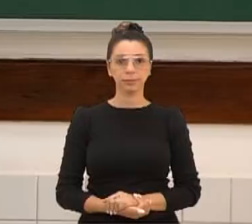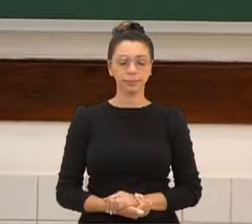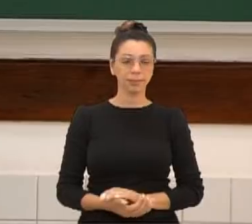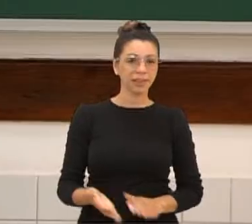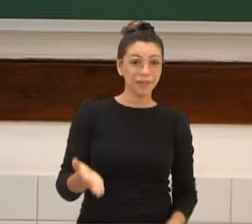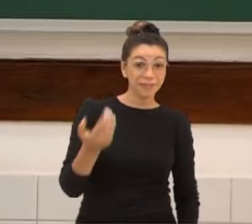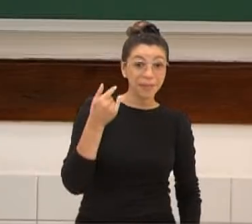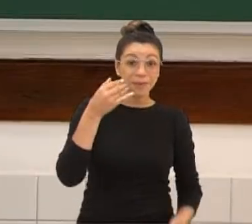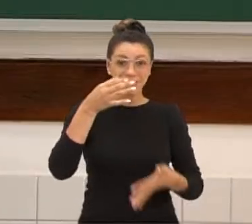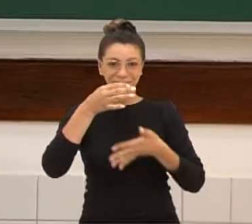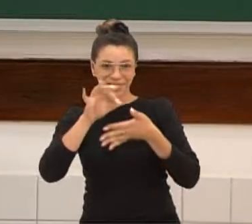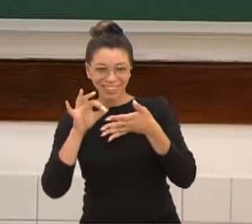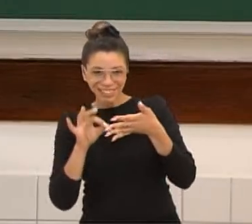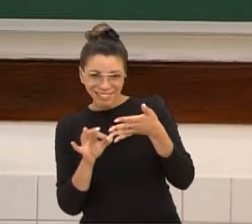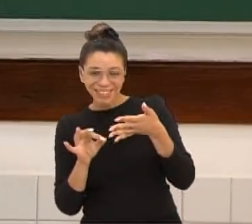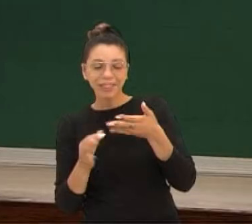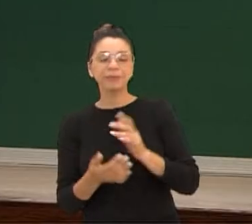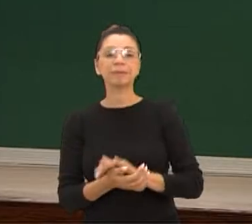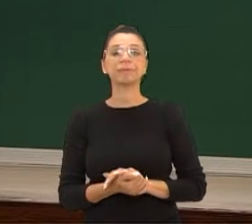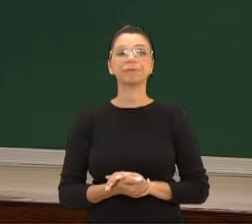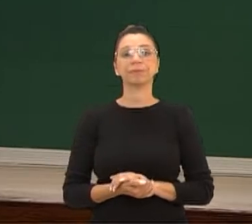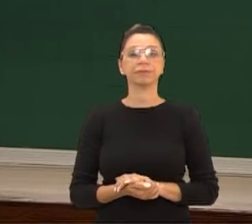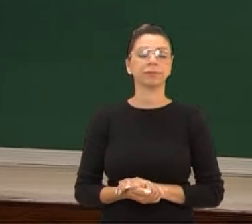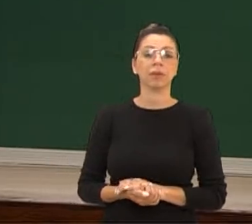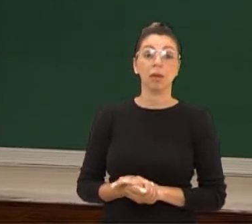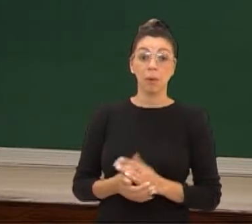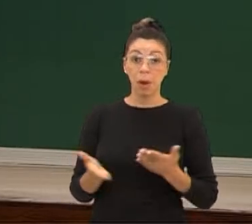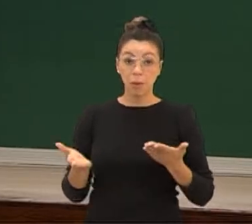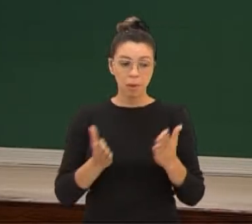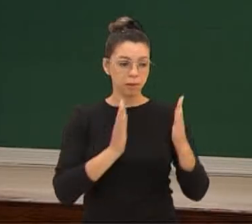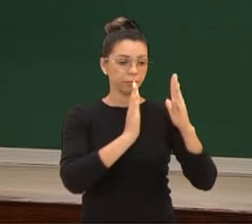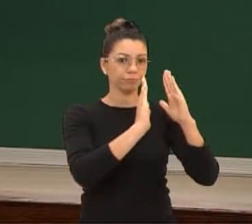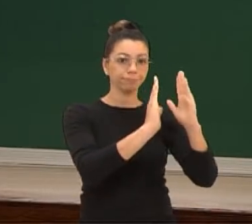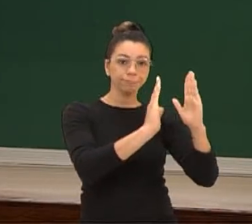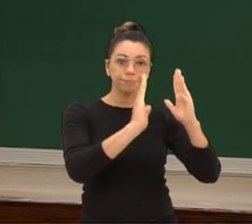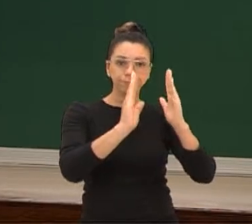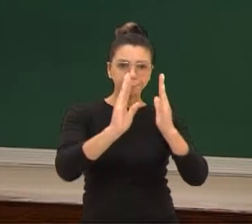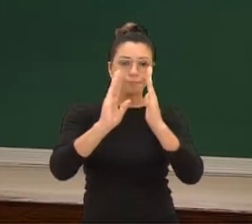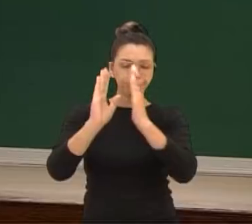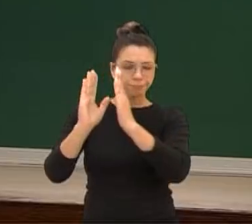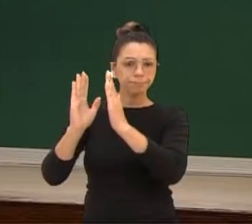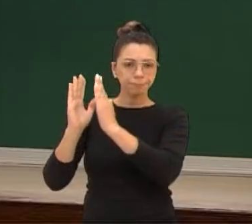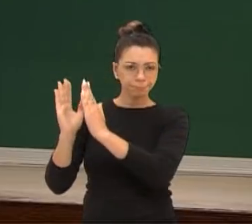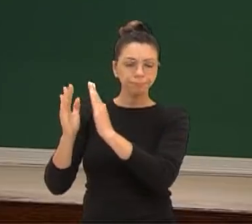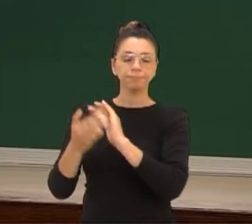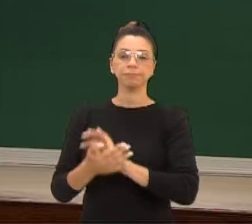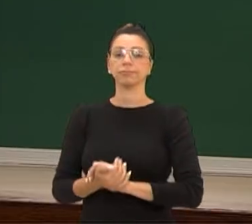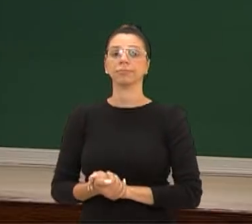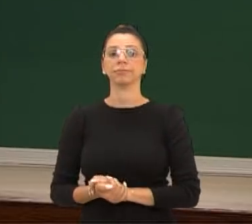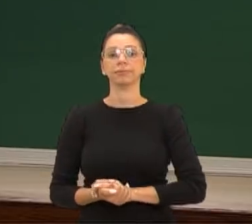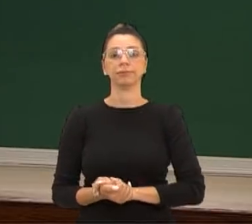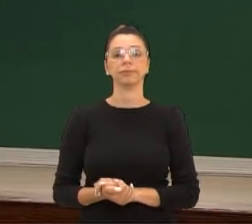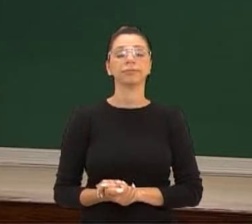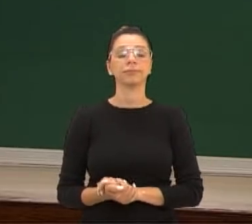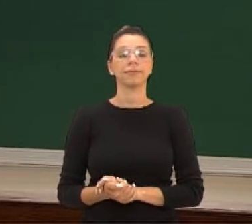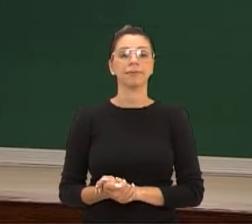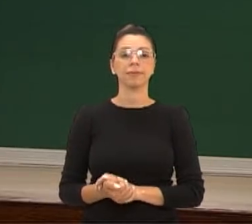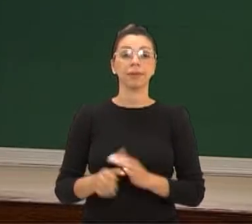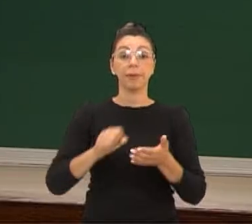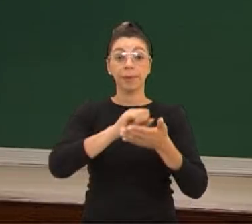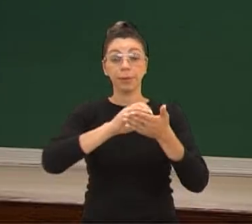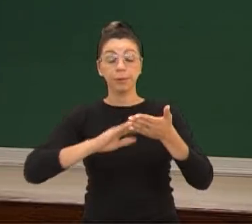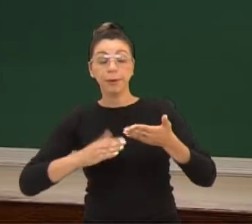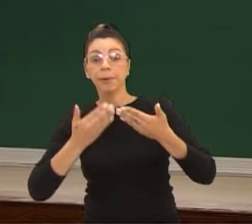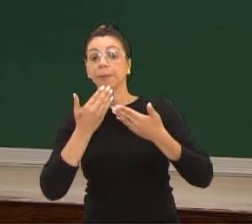Vamos lá, pessoal? Então, vamos fazer passo a passo esse exercício, ok? Bom, o exercício,